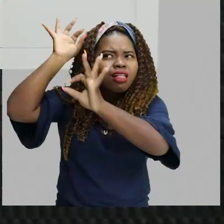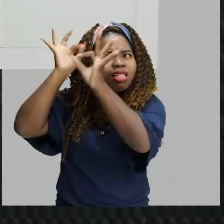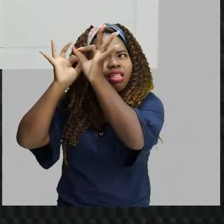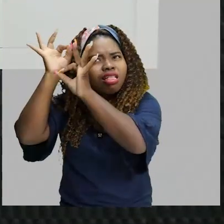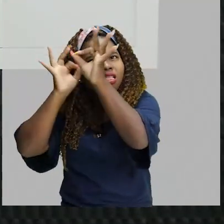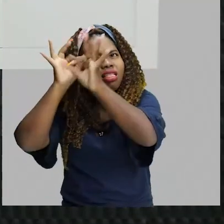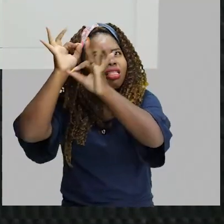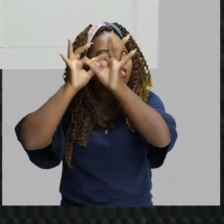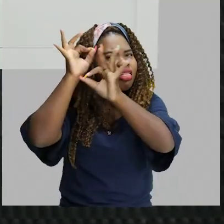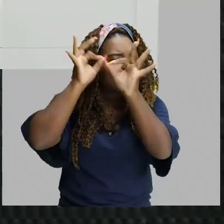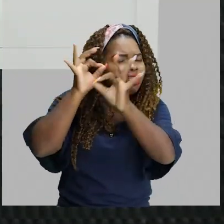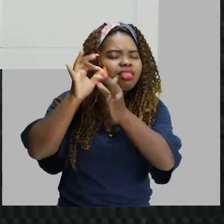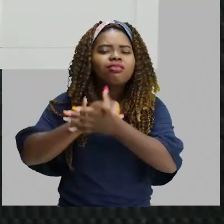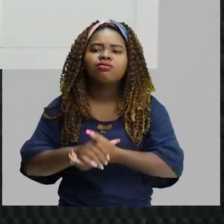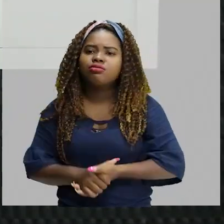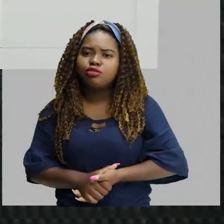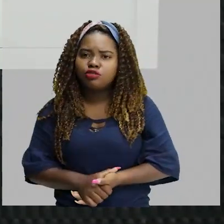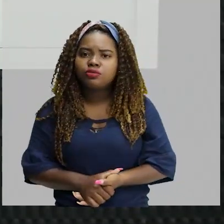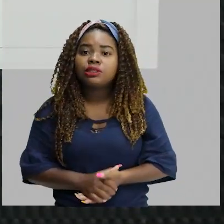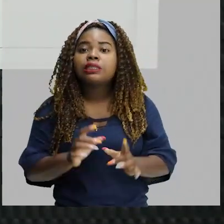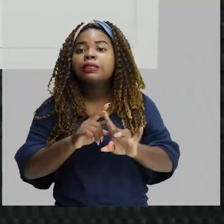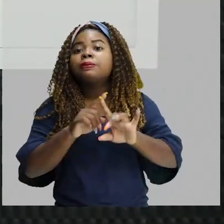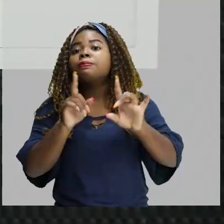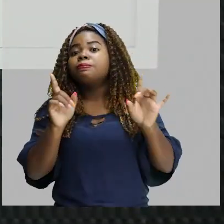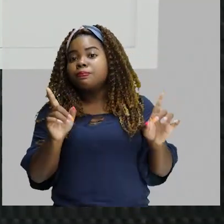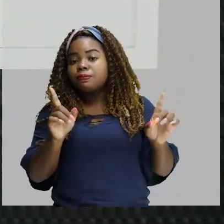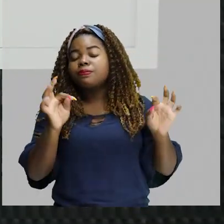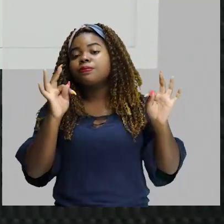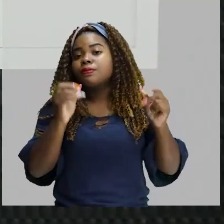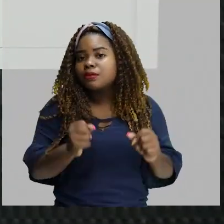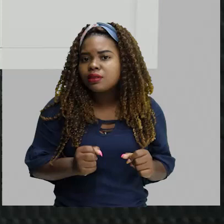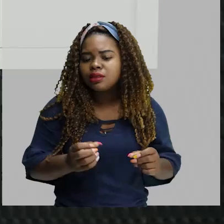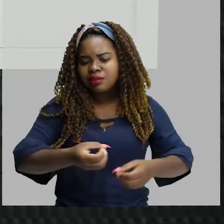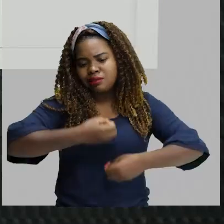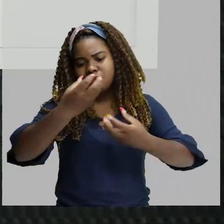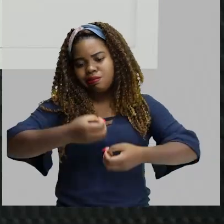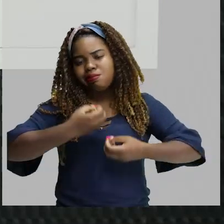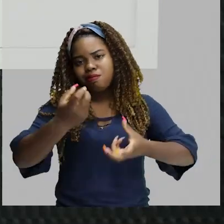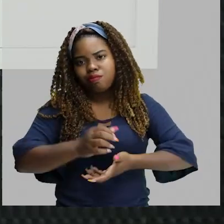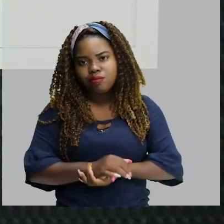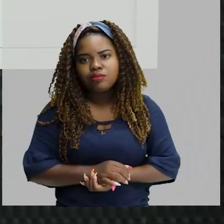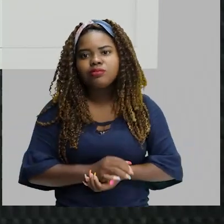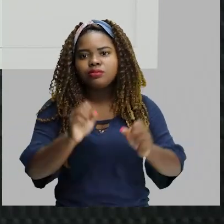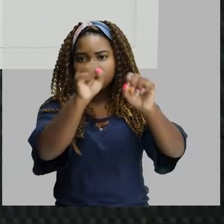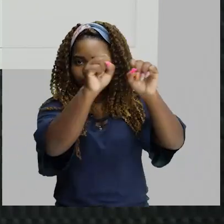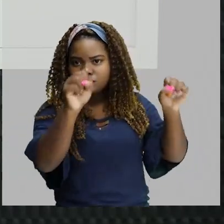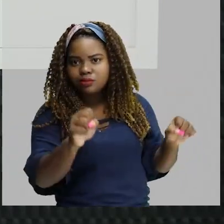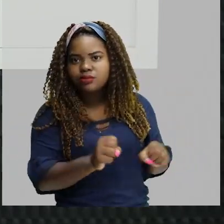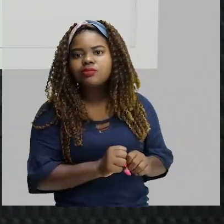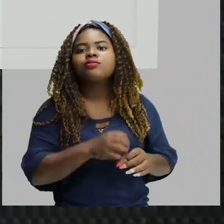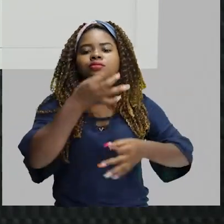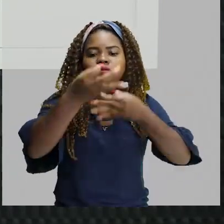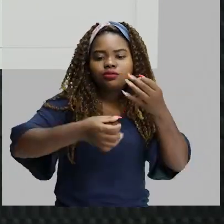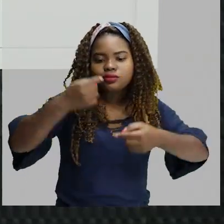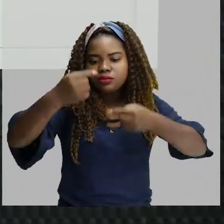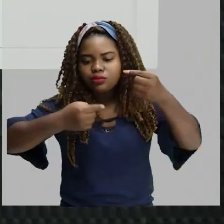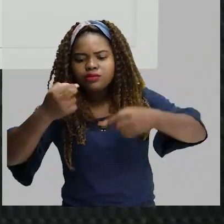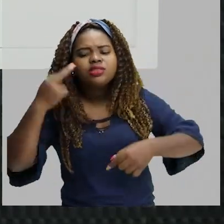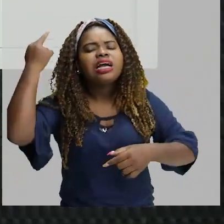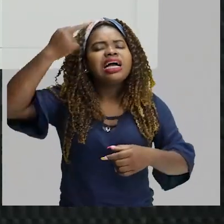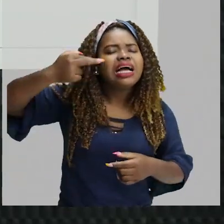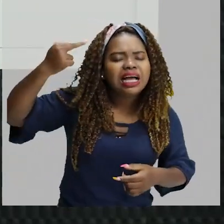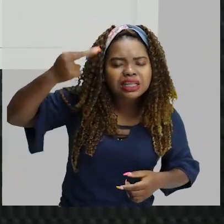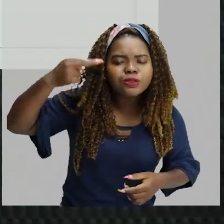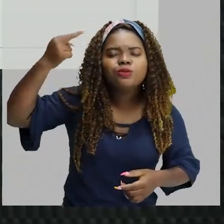pragmático, tá? Mas tudo aquilo que você vai produzir enquanto sistema de argumentação,